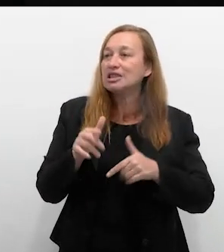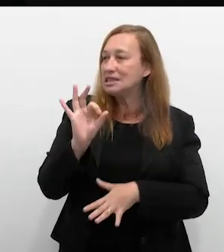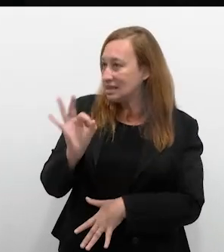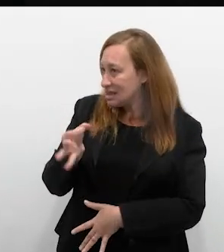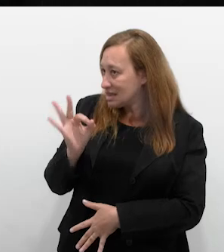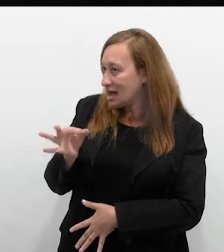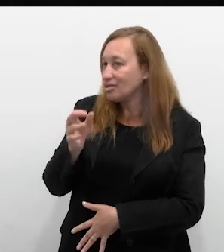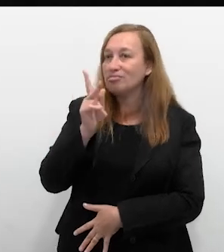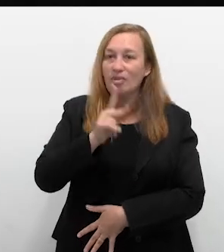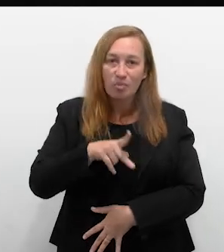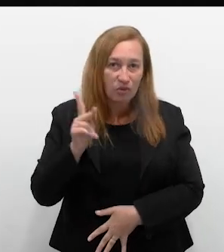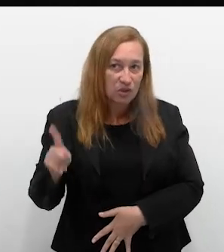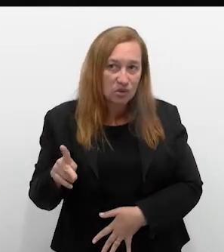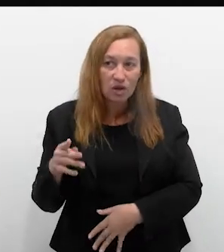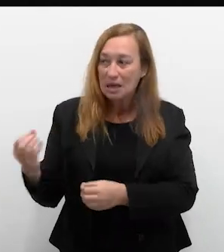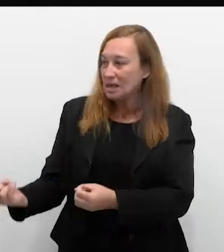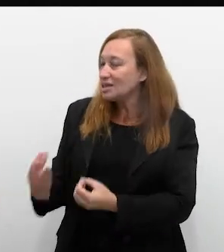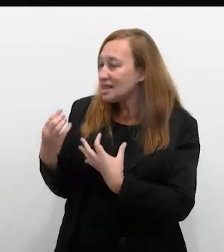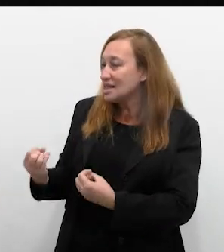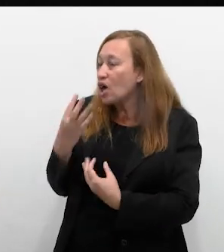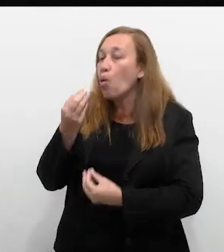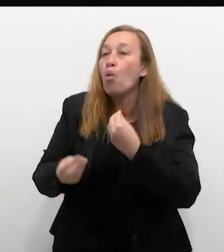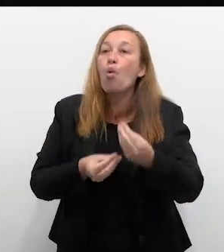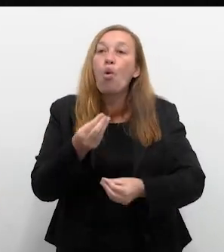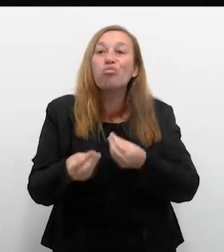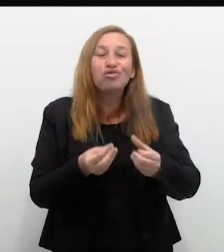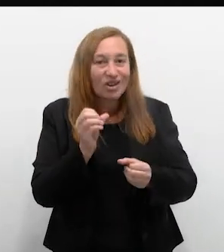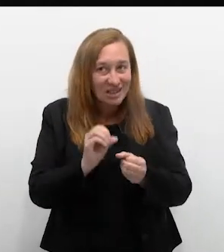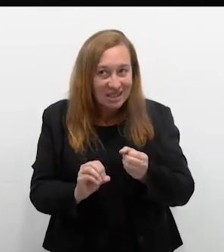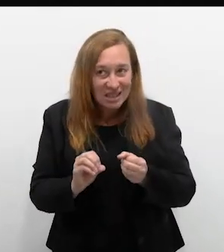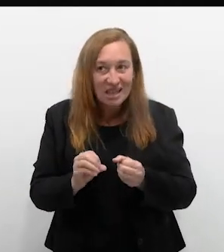Então, ela é de fato uma professora, porque nos